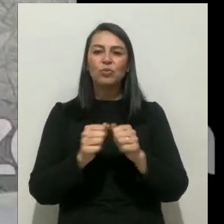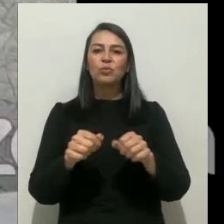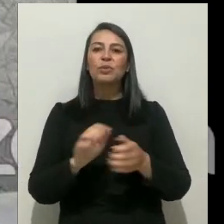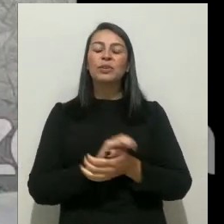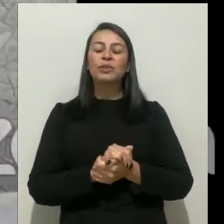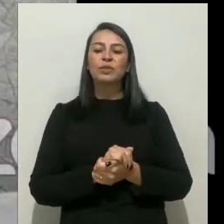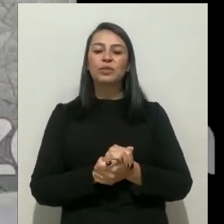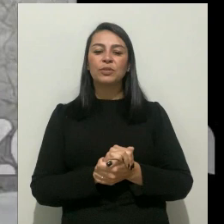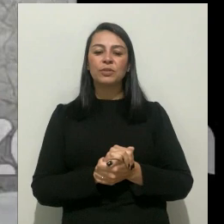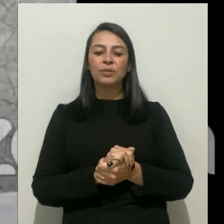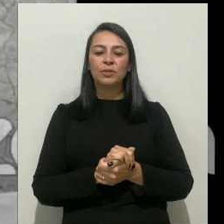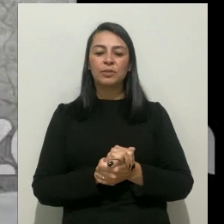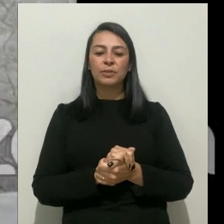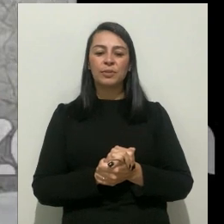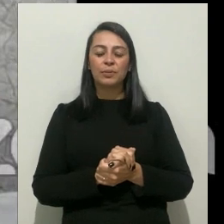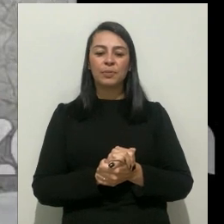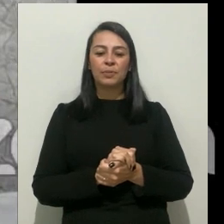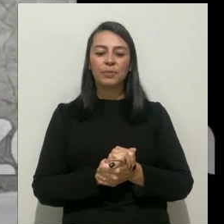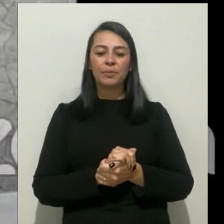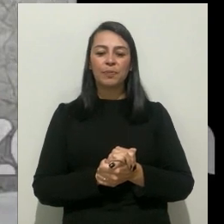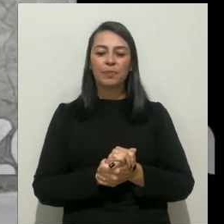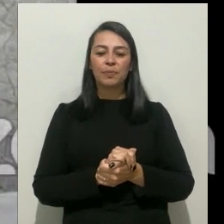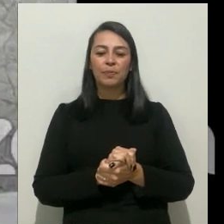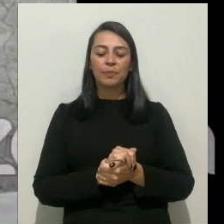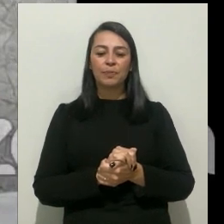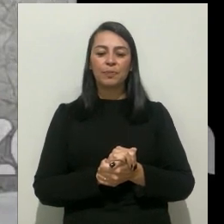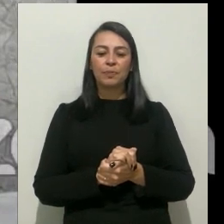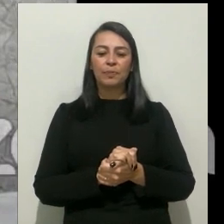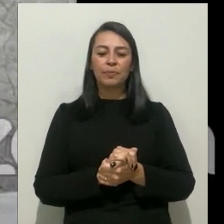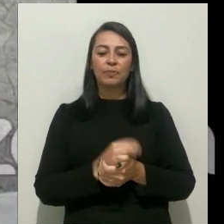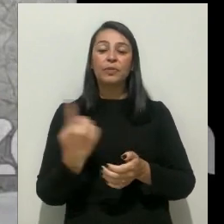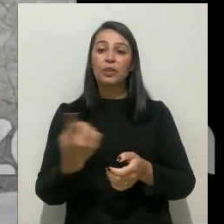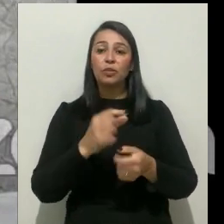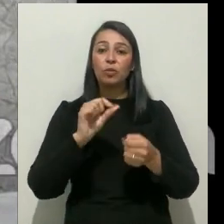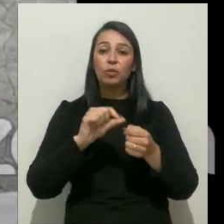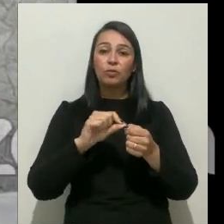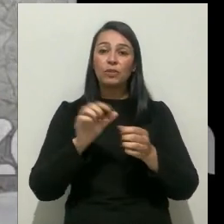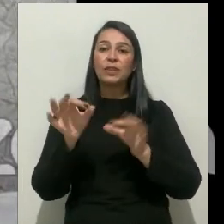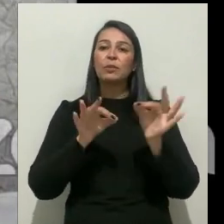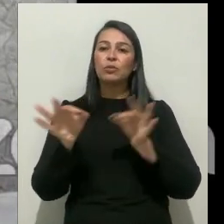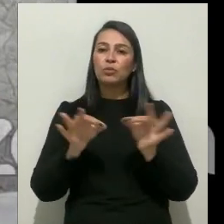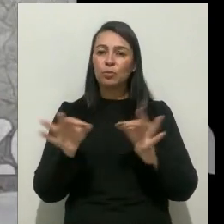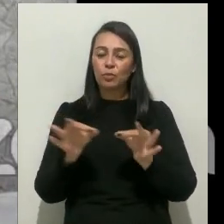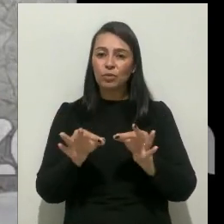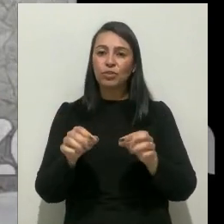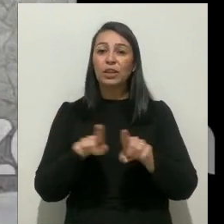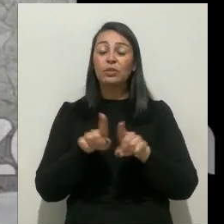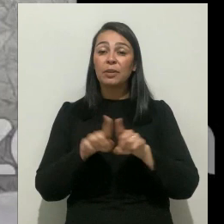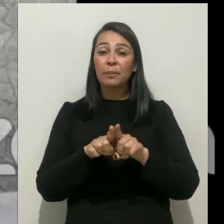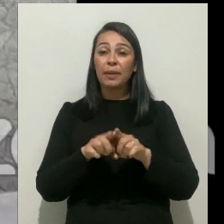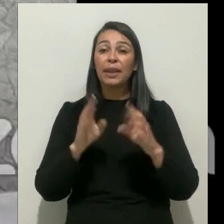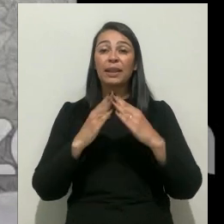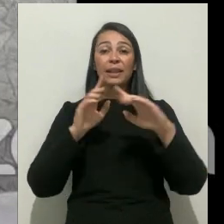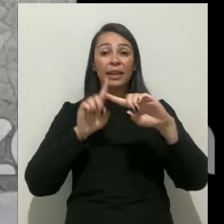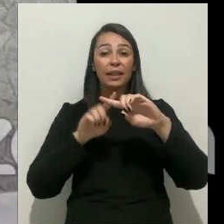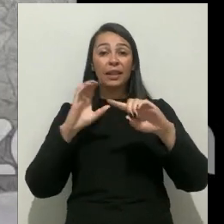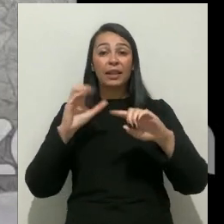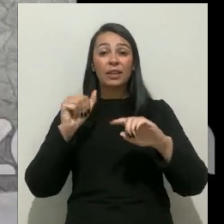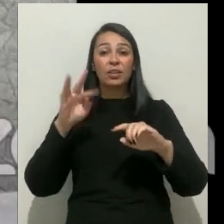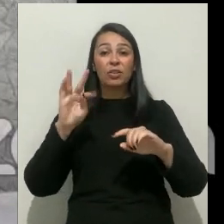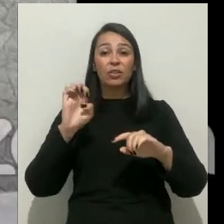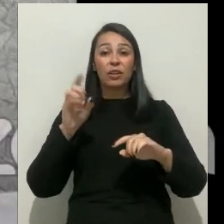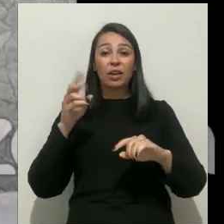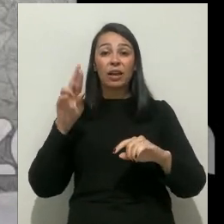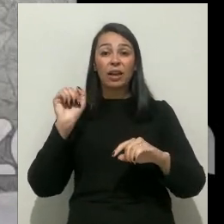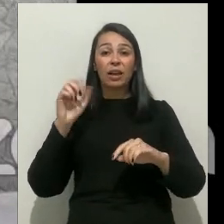marido dela e outros professores do CP, e nós fizemos um projeto de cristal de implementação da catedral. E eu